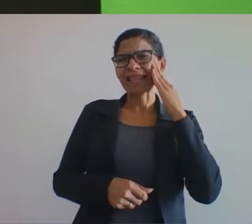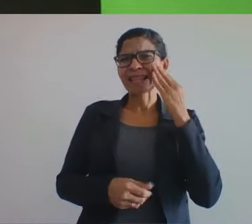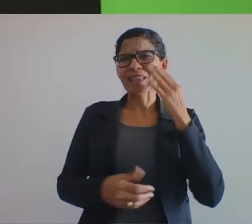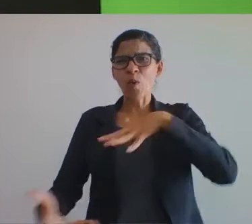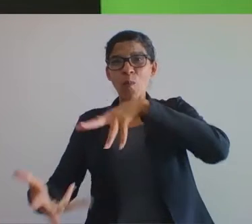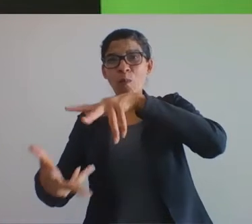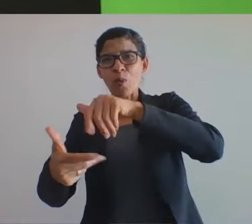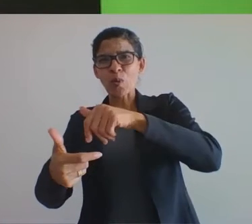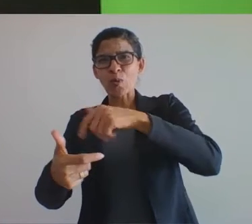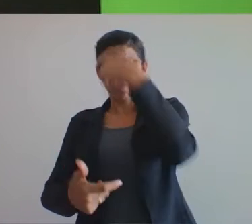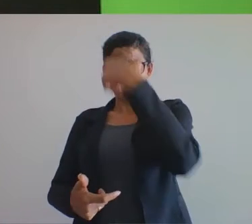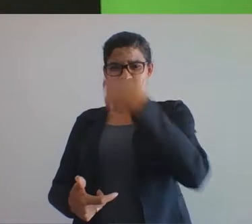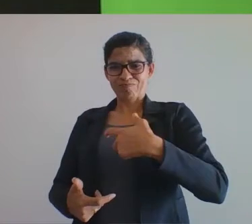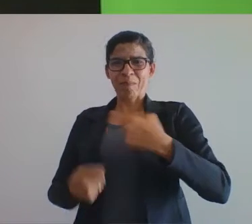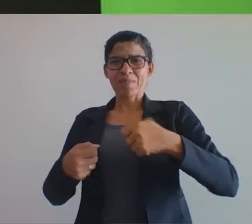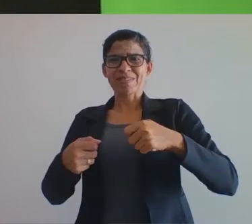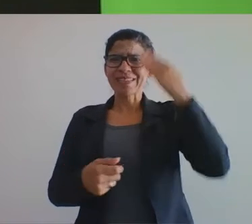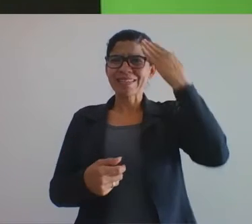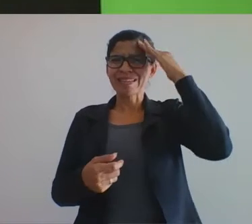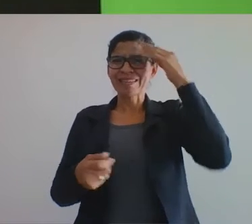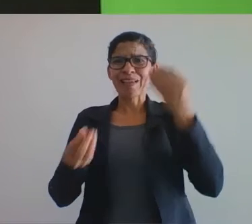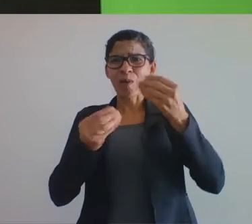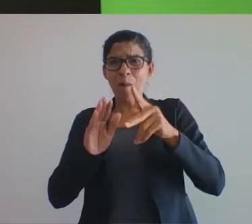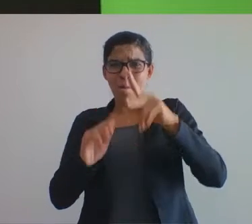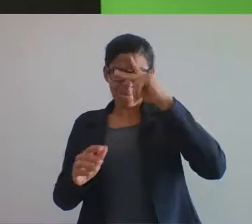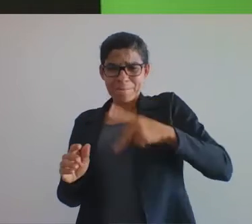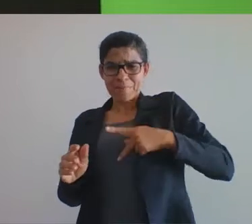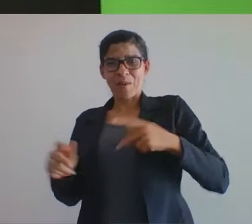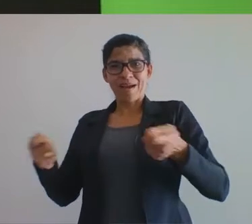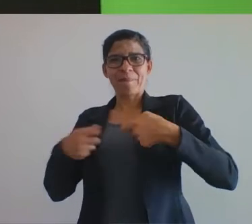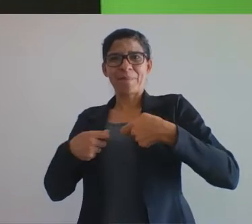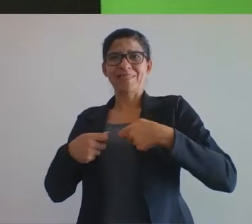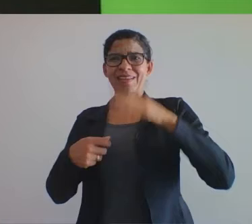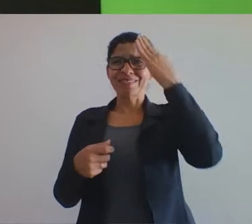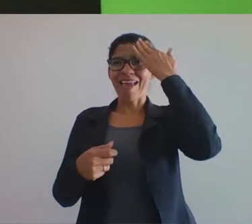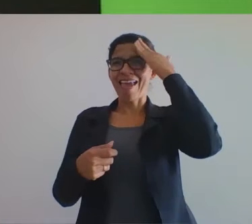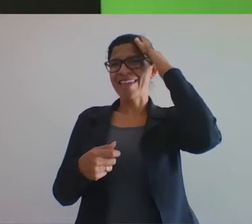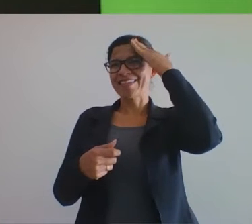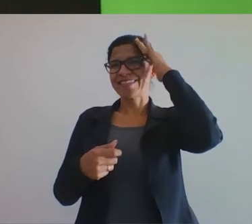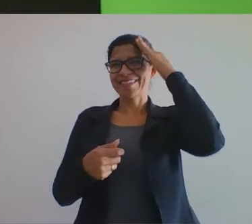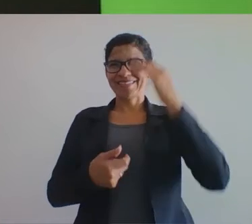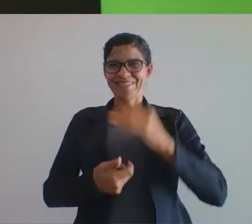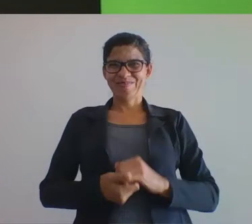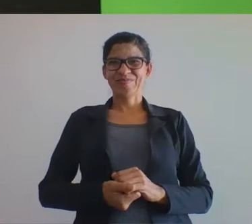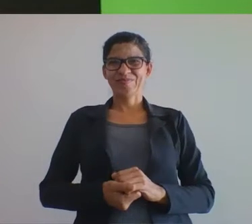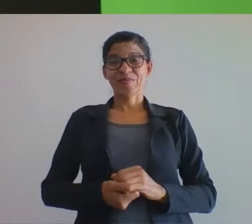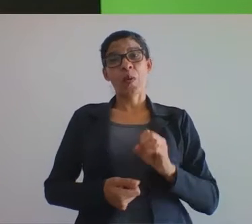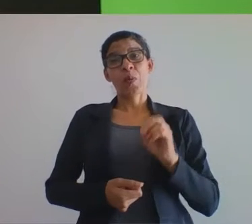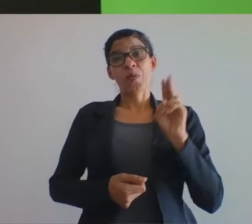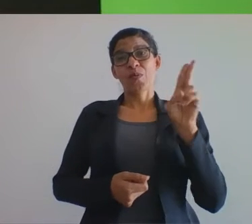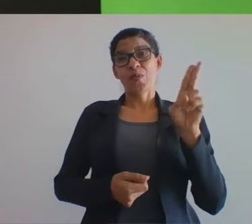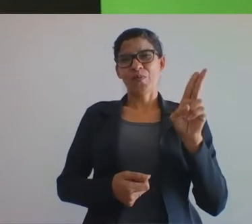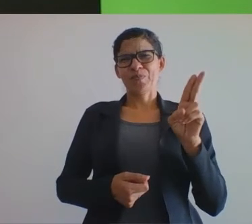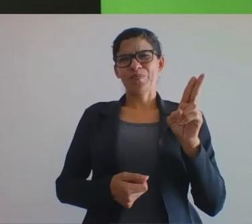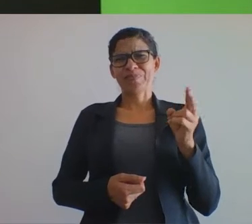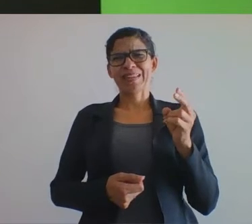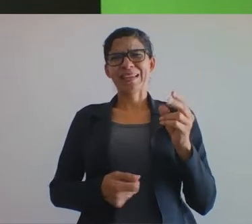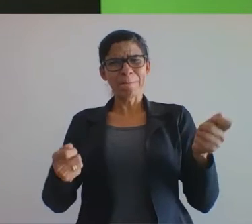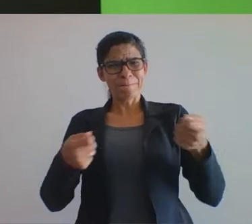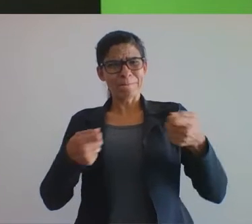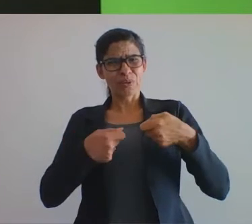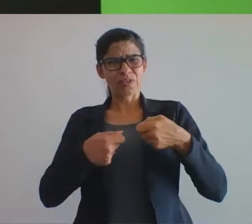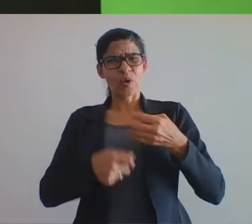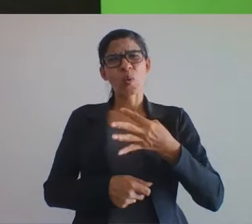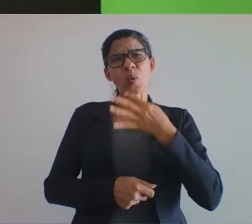também entender a sua própria capacidade de entender. Ou seja, se é possível